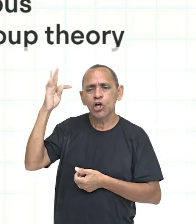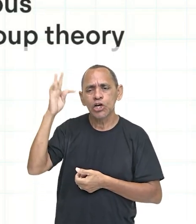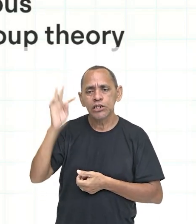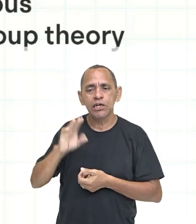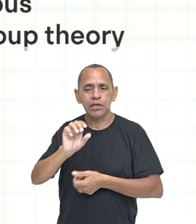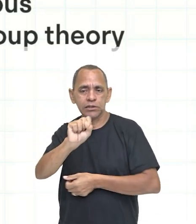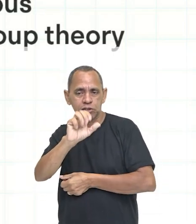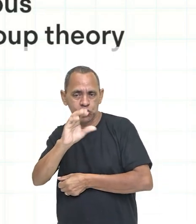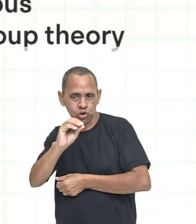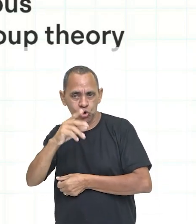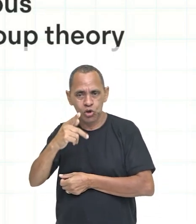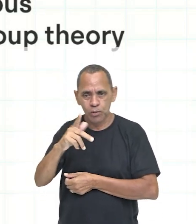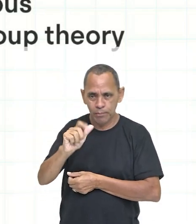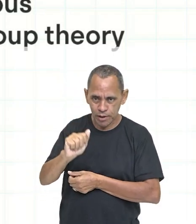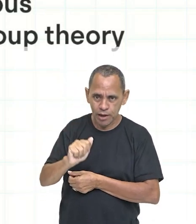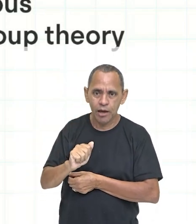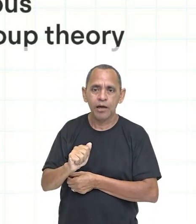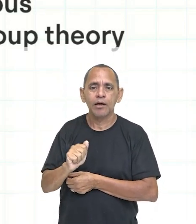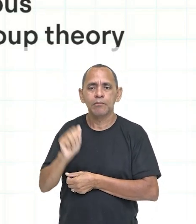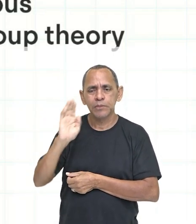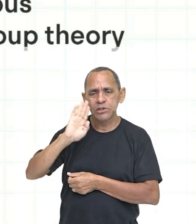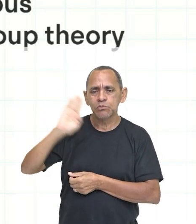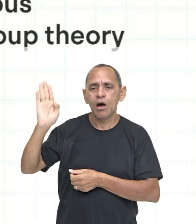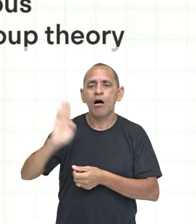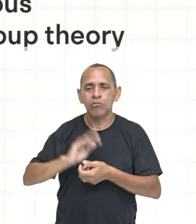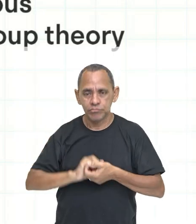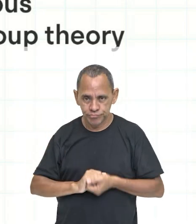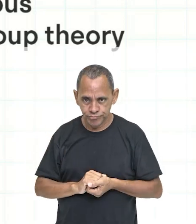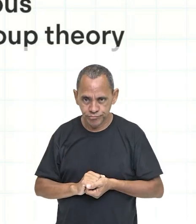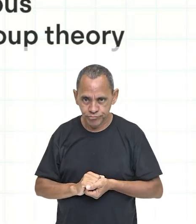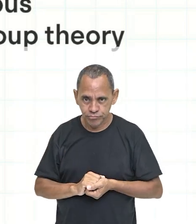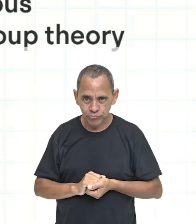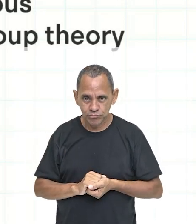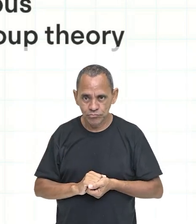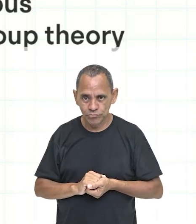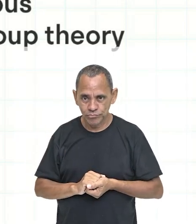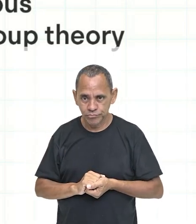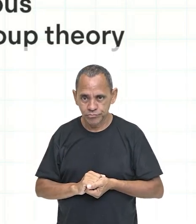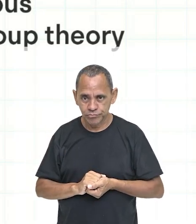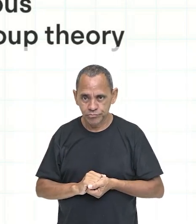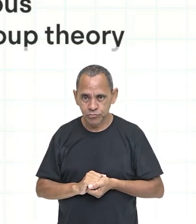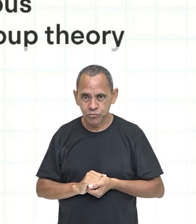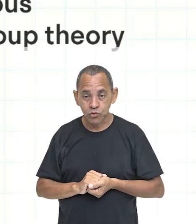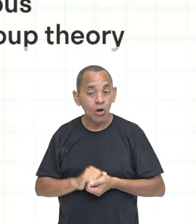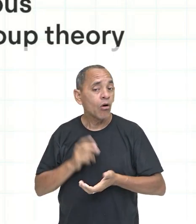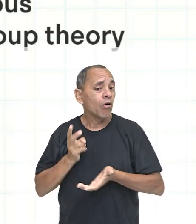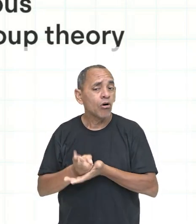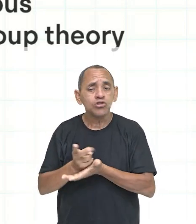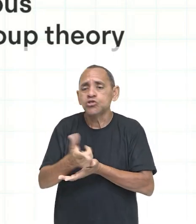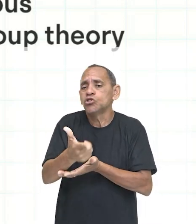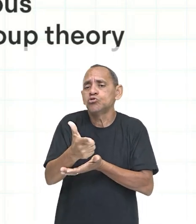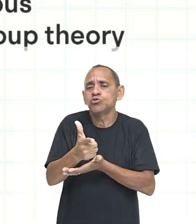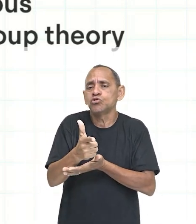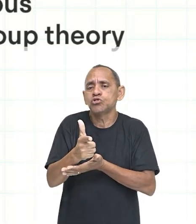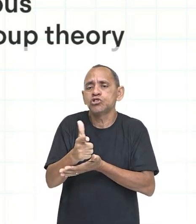e dos ventos hidrotermal, que são duas hipóteses, né, continuam não tendo